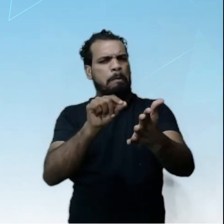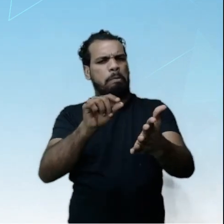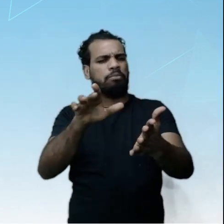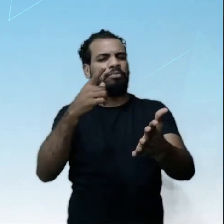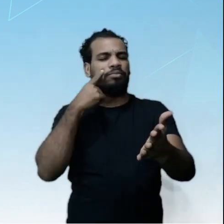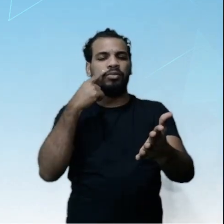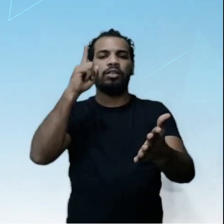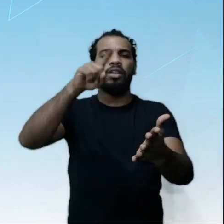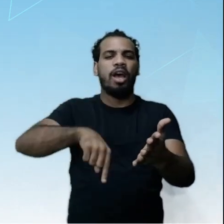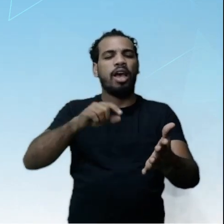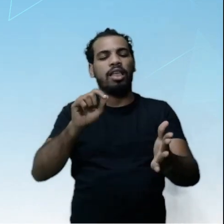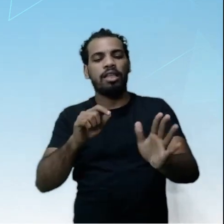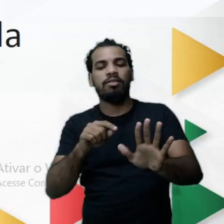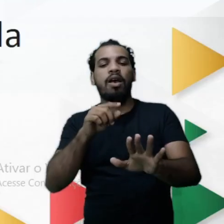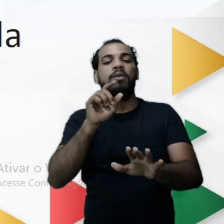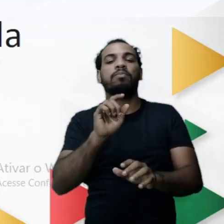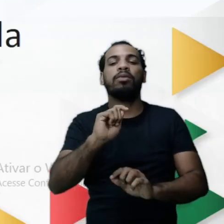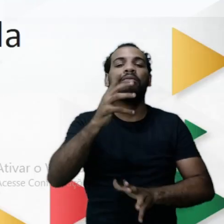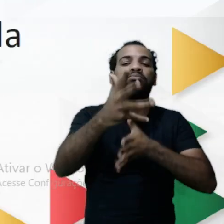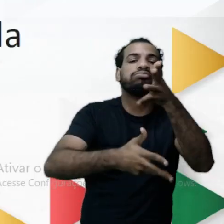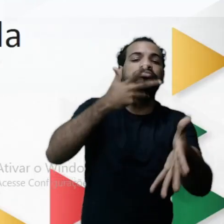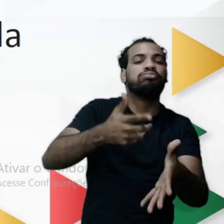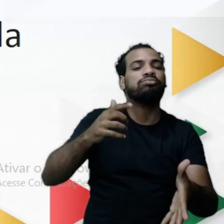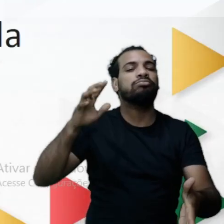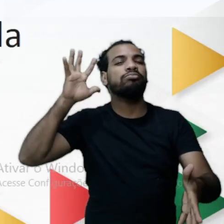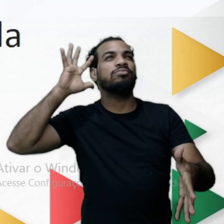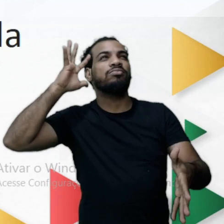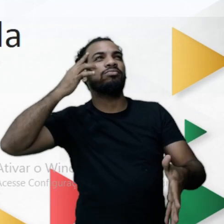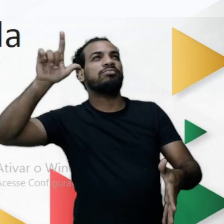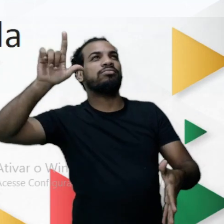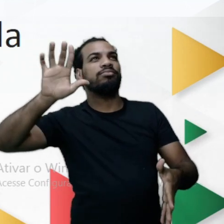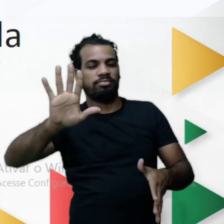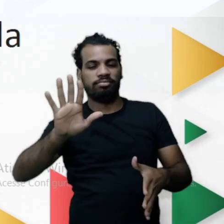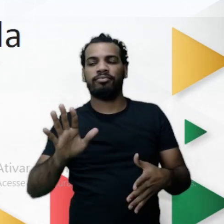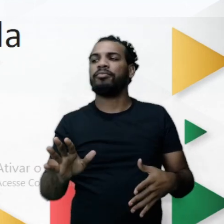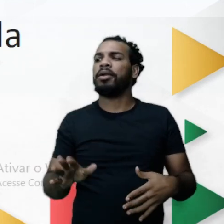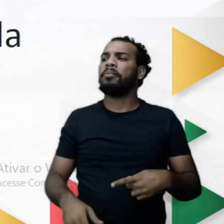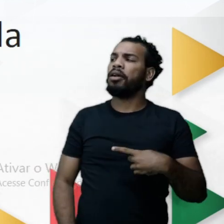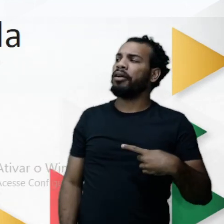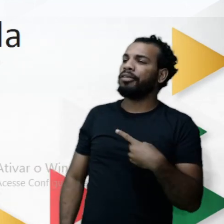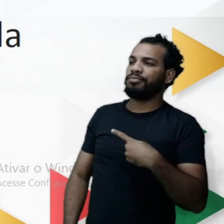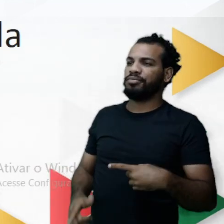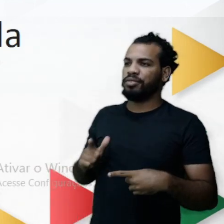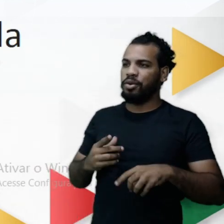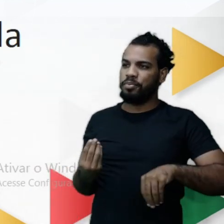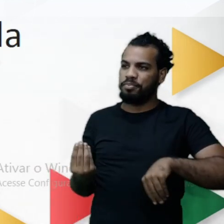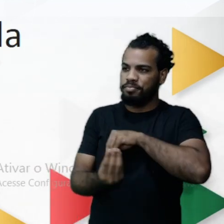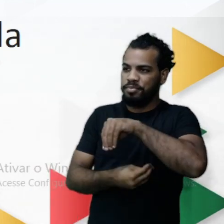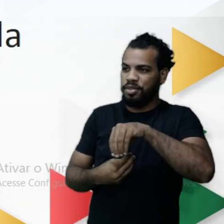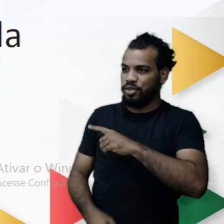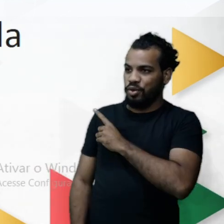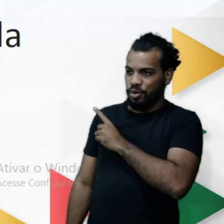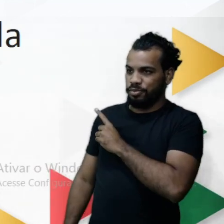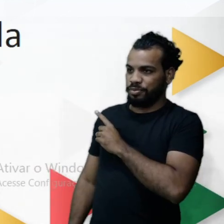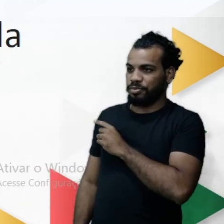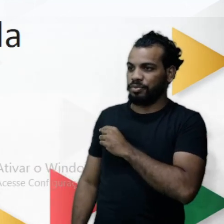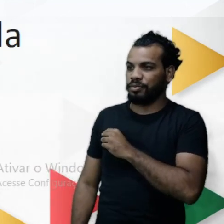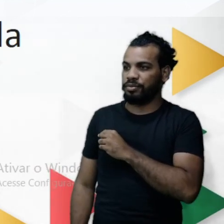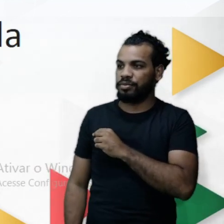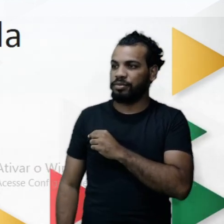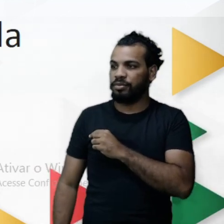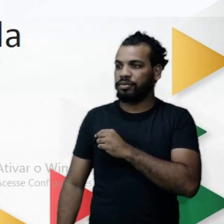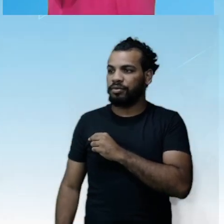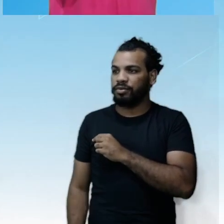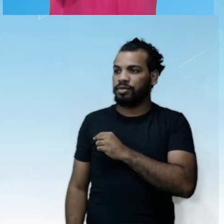E aqui eu trago para vocês o gênero textual misto. Mas o que é misto, hein? Olhando para mim, lembrar que um texto ele pode